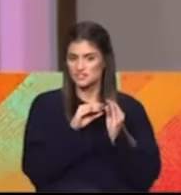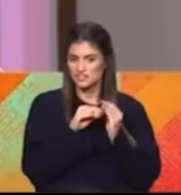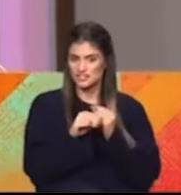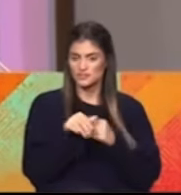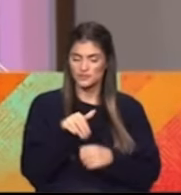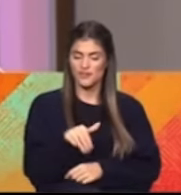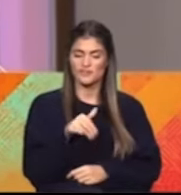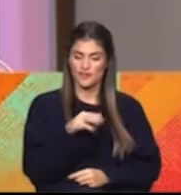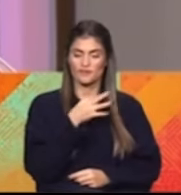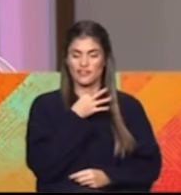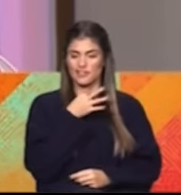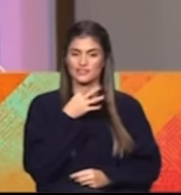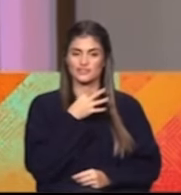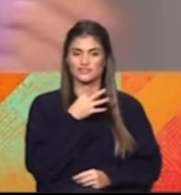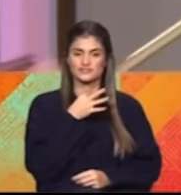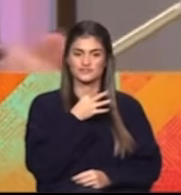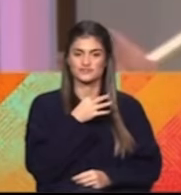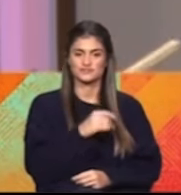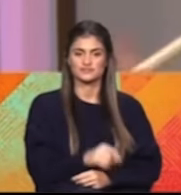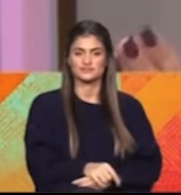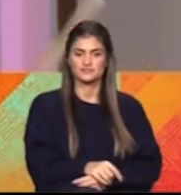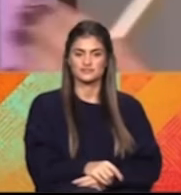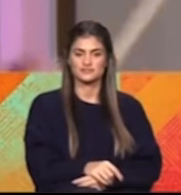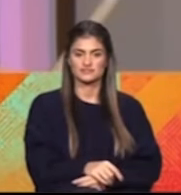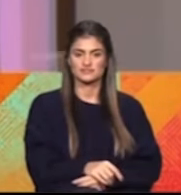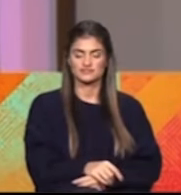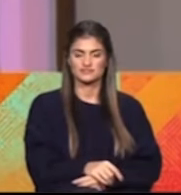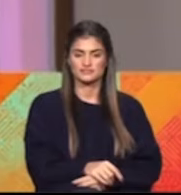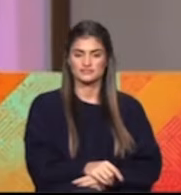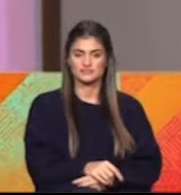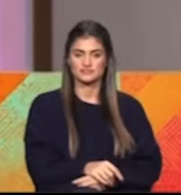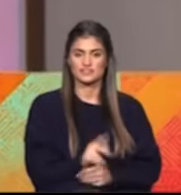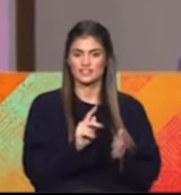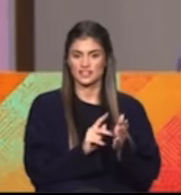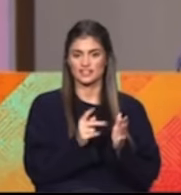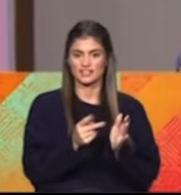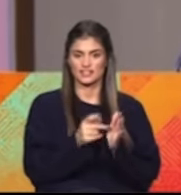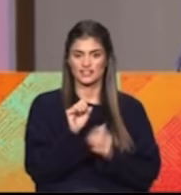o fado, e o bellow shake, né? A técnica que ele utiliza.